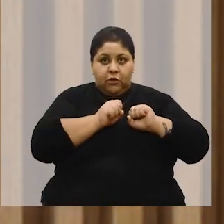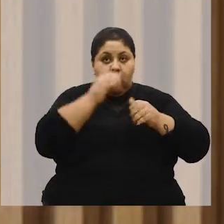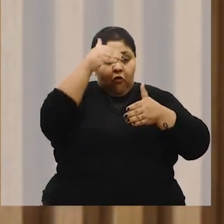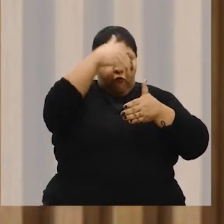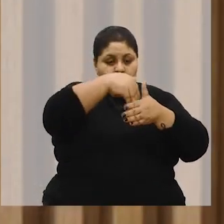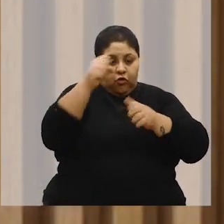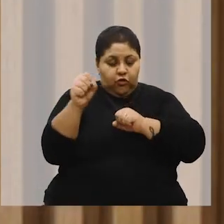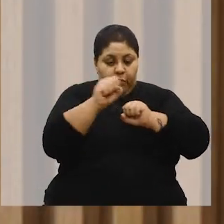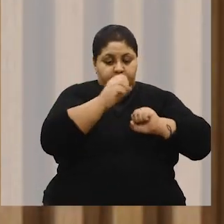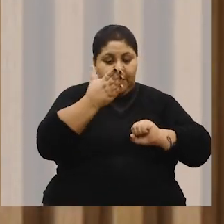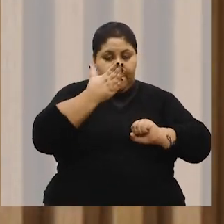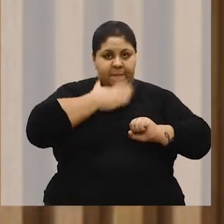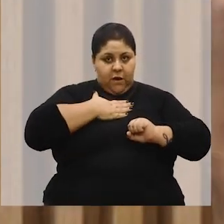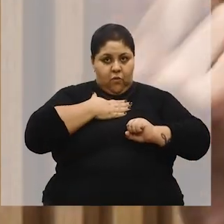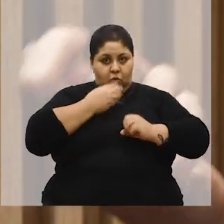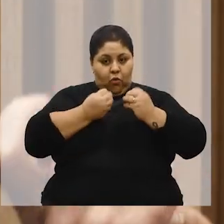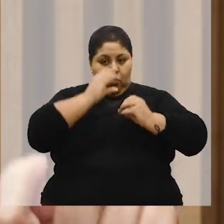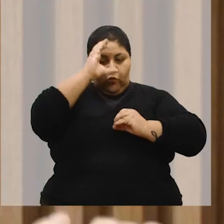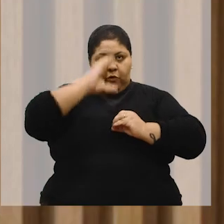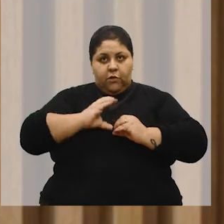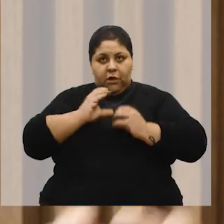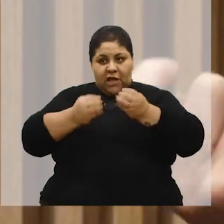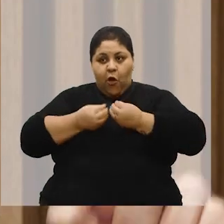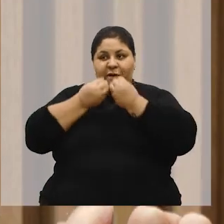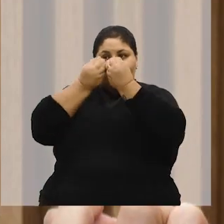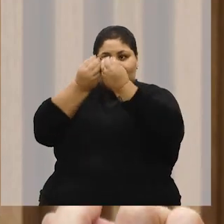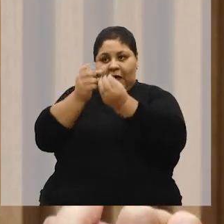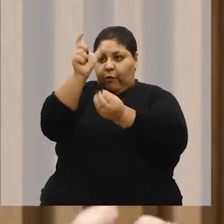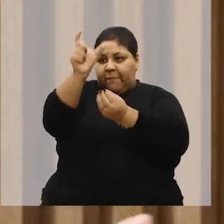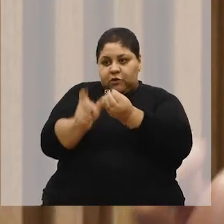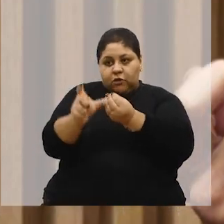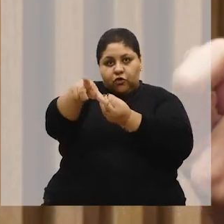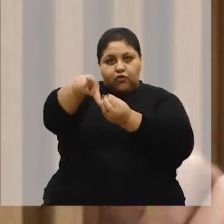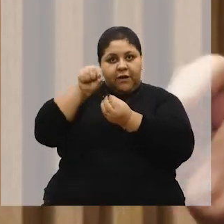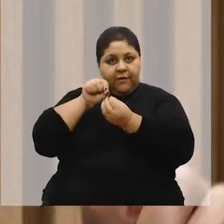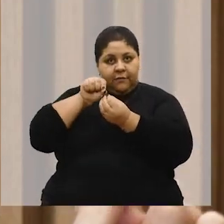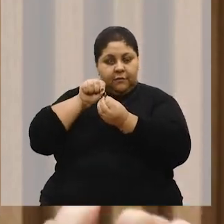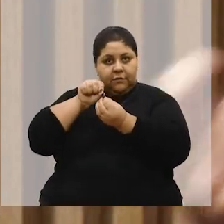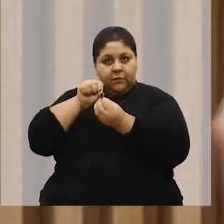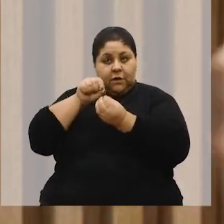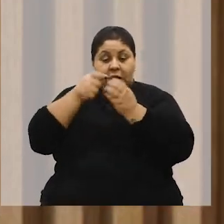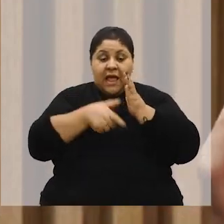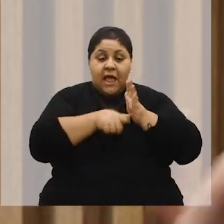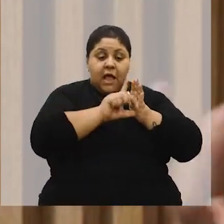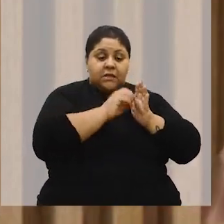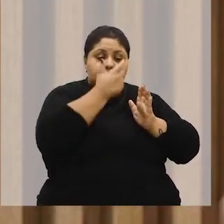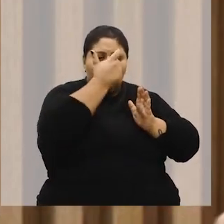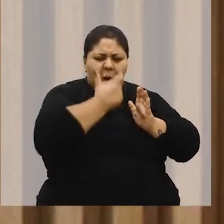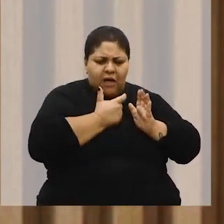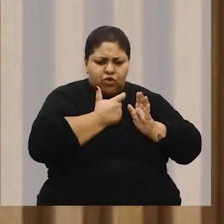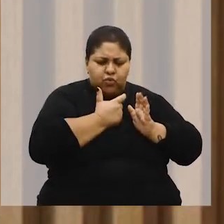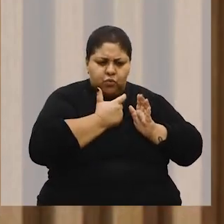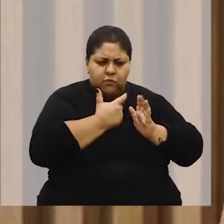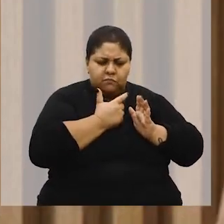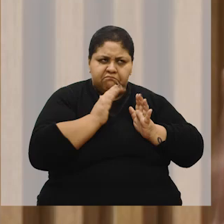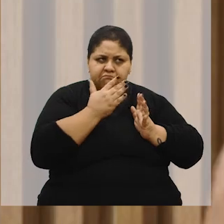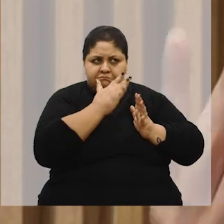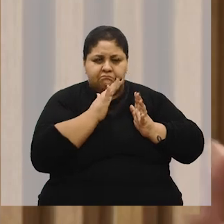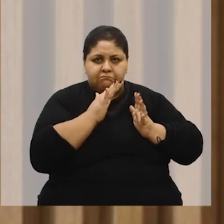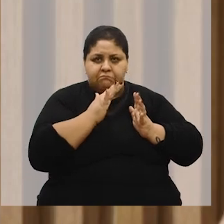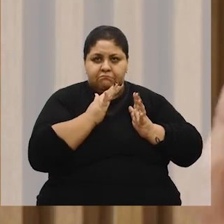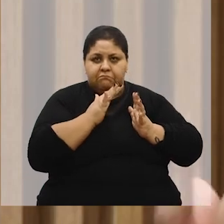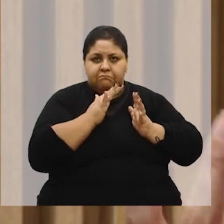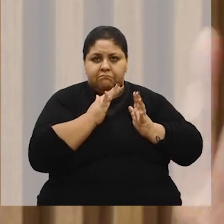um poder meu, enquanto cidadão, e eu entrego para quem eu escolho. Antes, me parece, assim, que, né, talvez, como eu